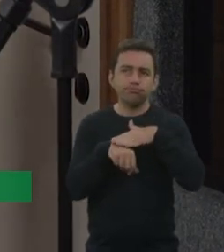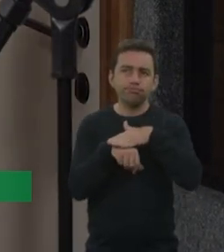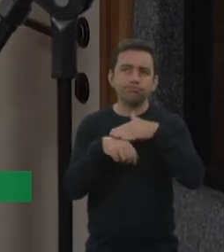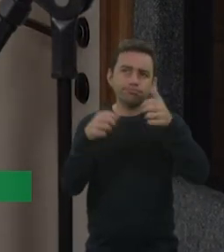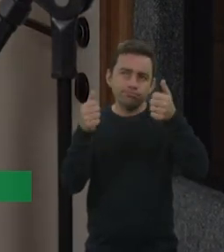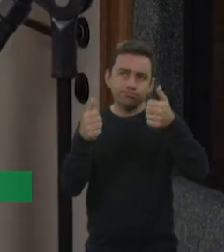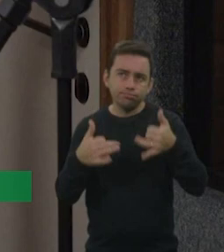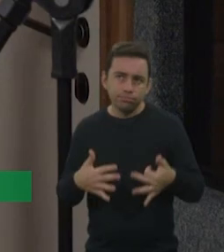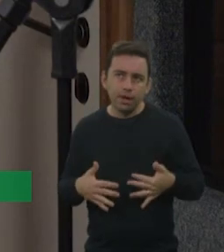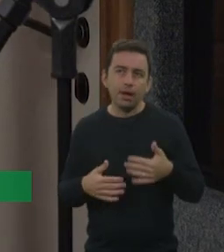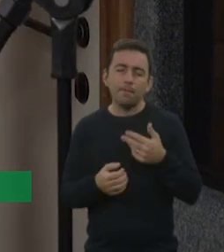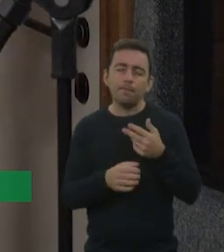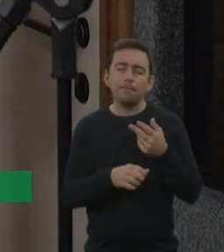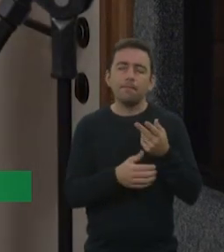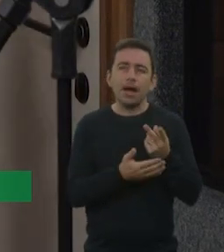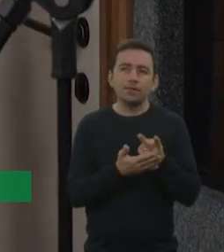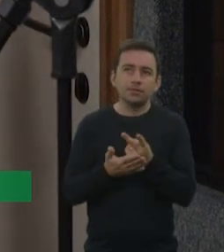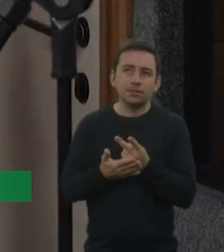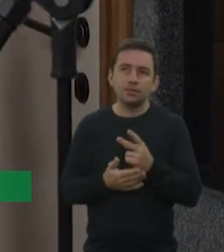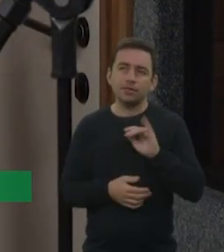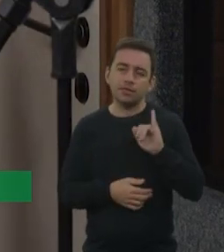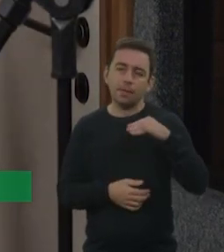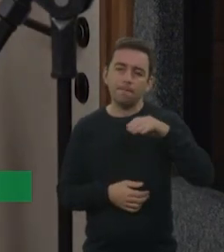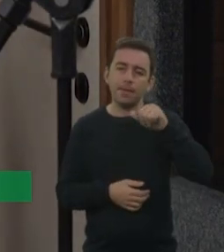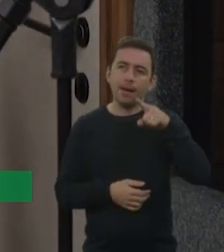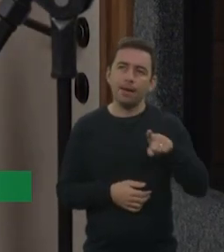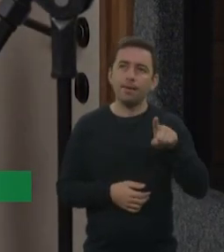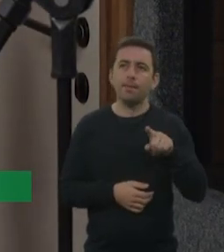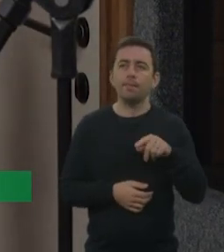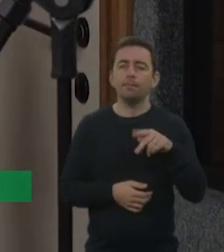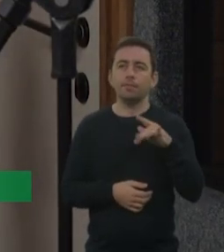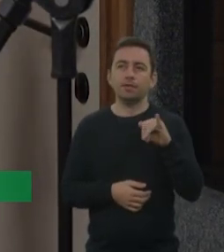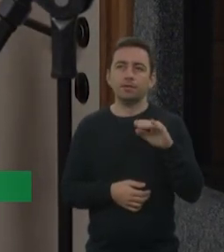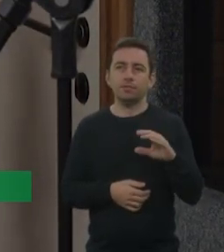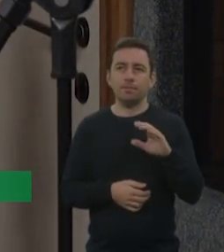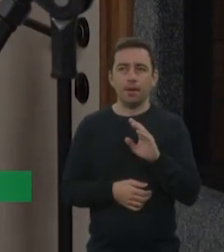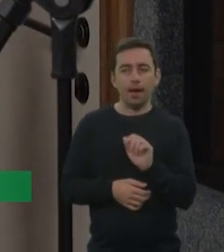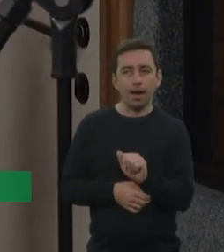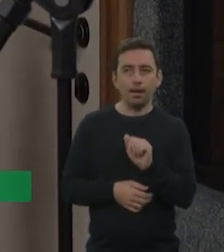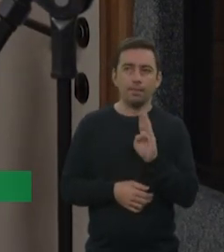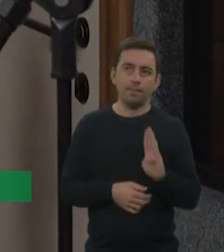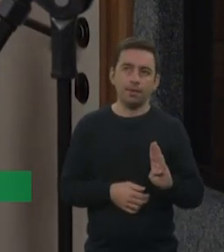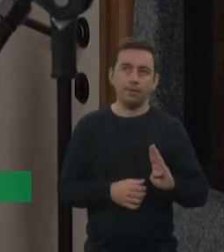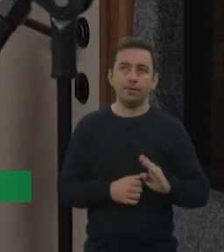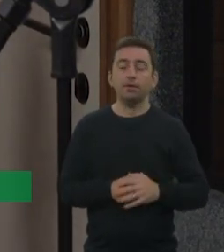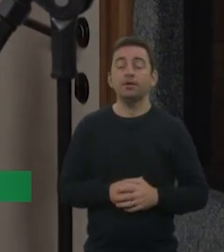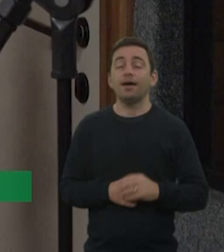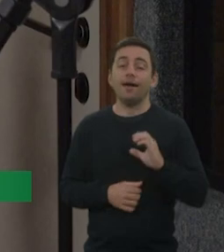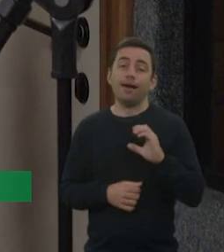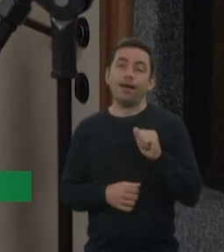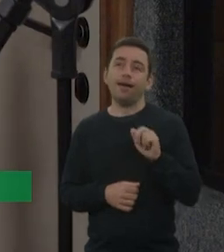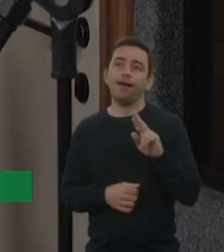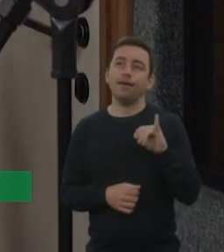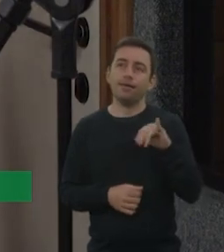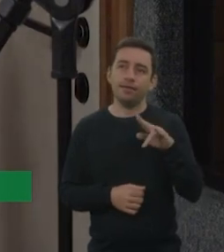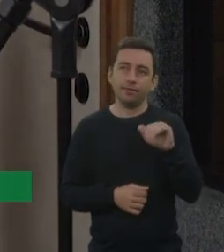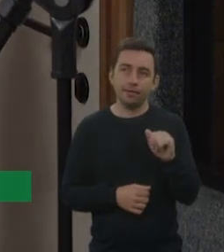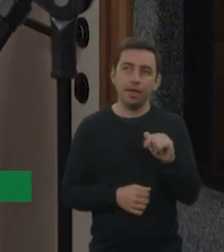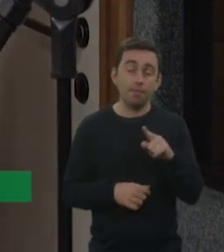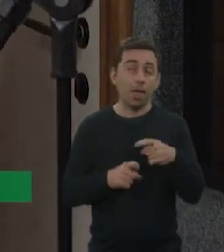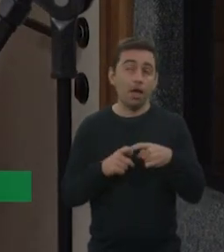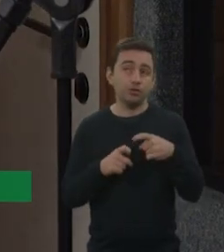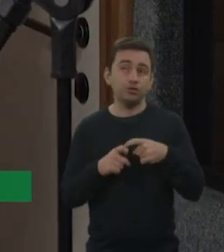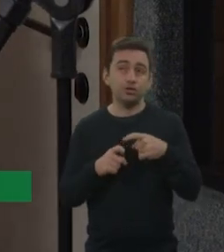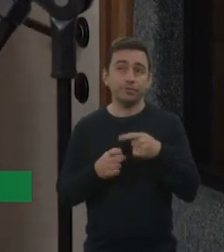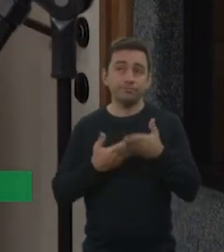dos pacientes com Niemann-Pick A e B. Doutora Karina é médica assistente da